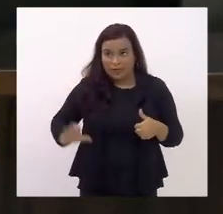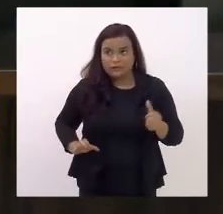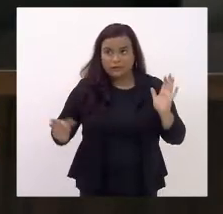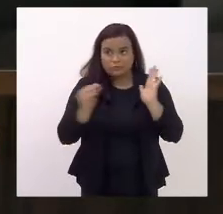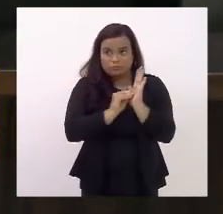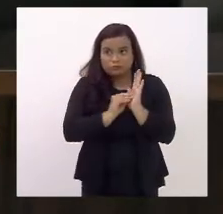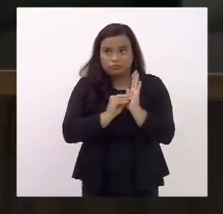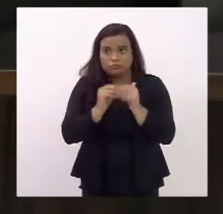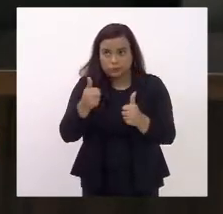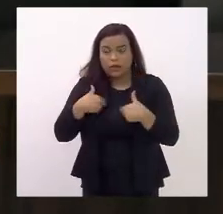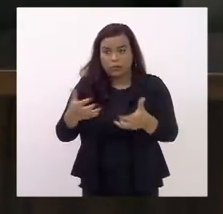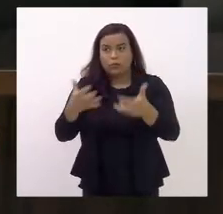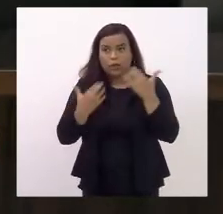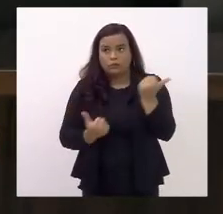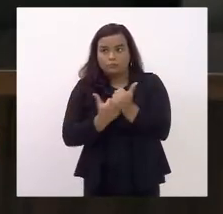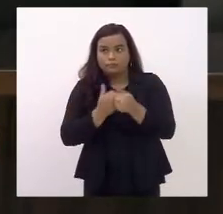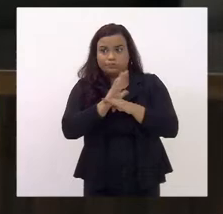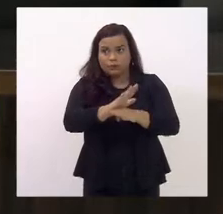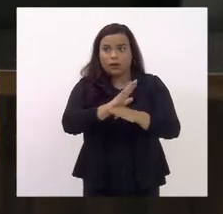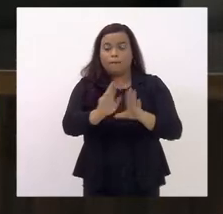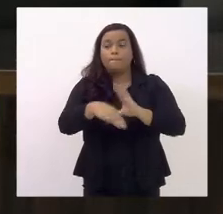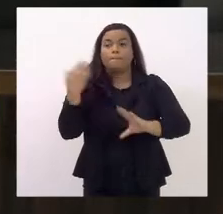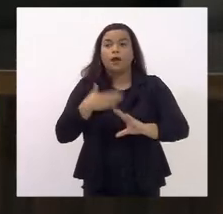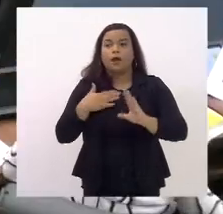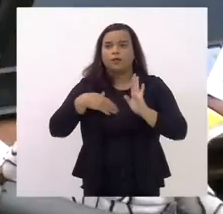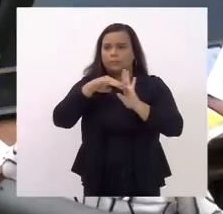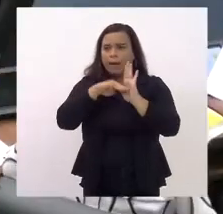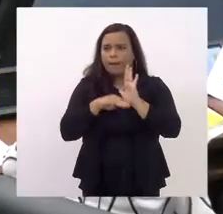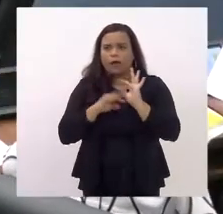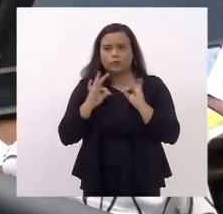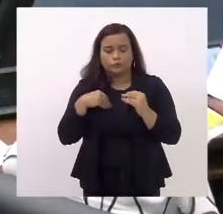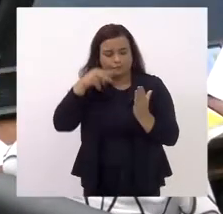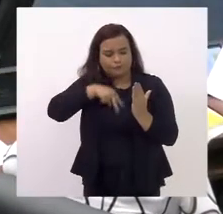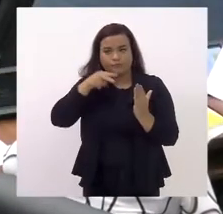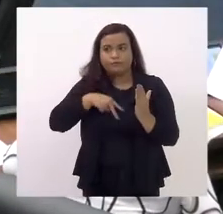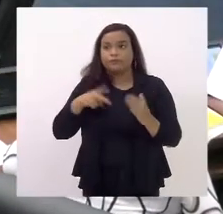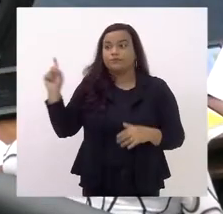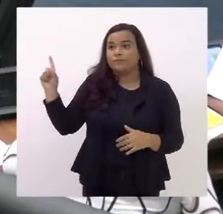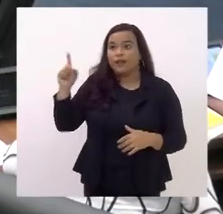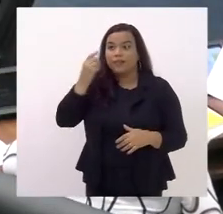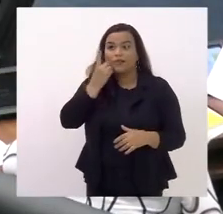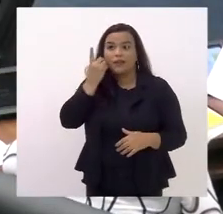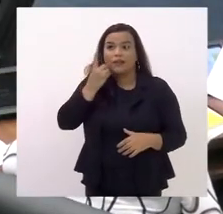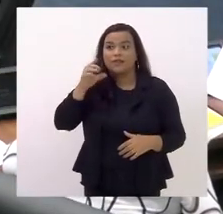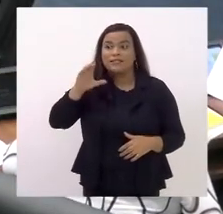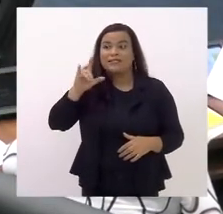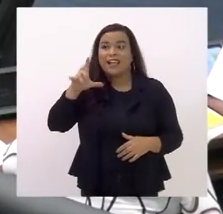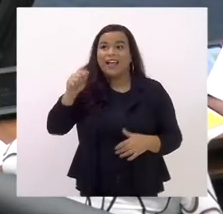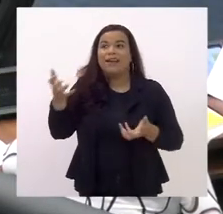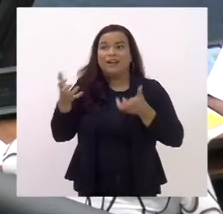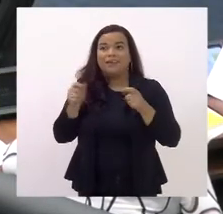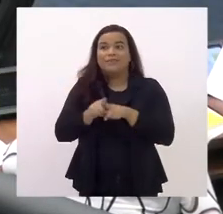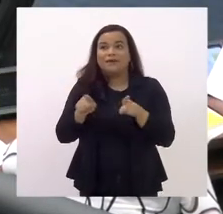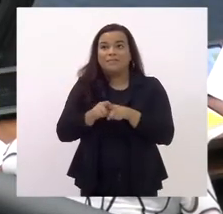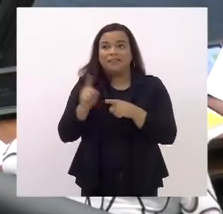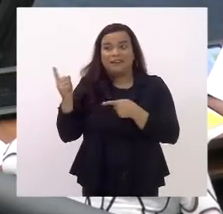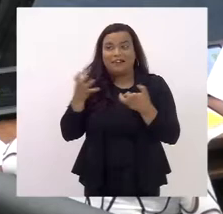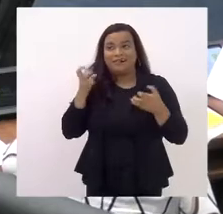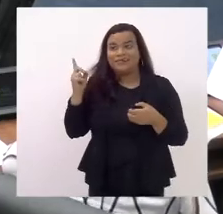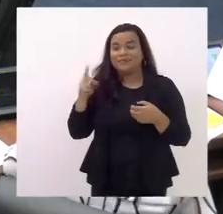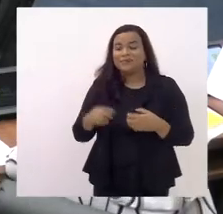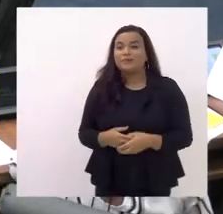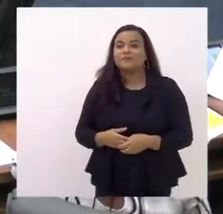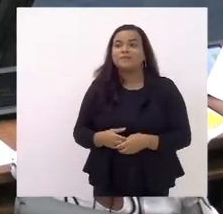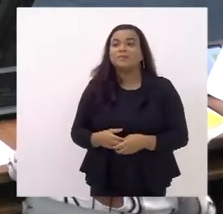E aí eu quero contribuir, manda para mim a minuta que eu vou. Deputada Célia já balançou a cabeça também que quer. Presidente, só para